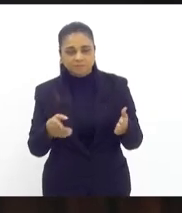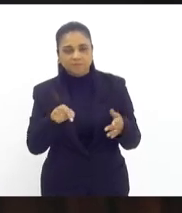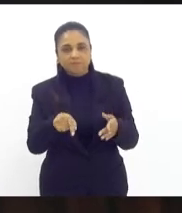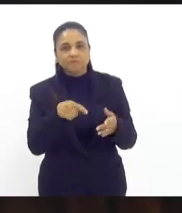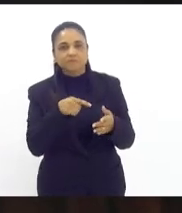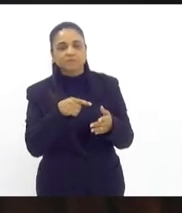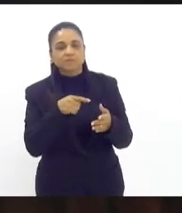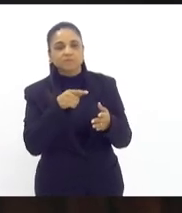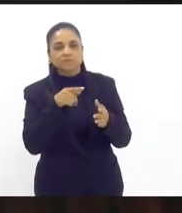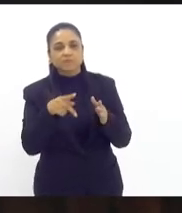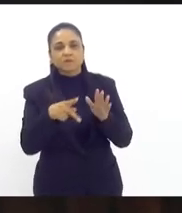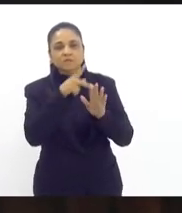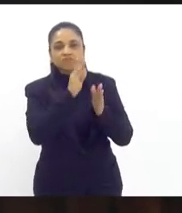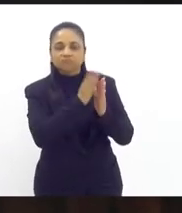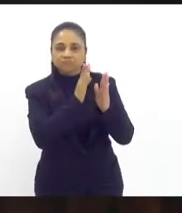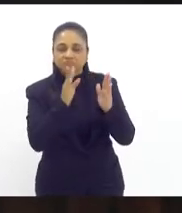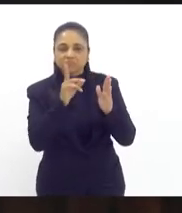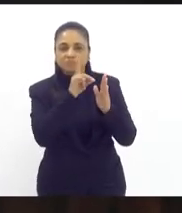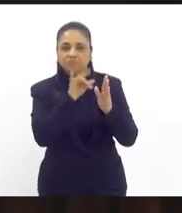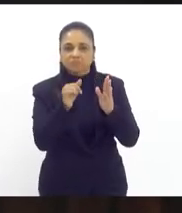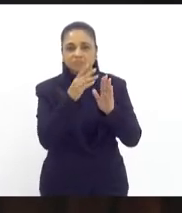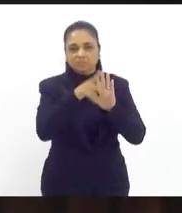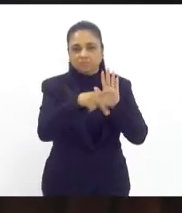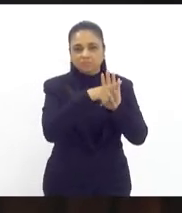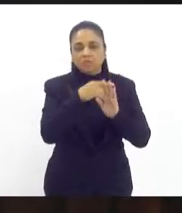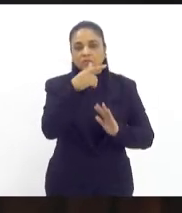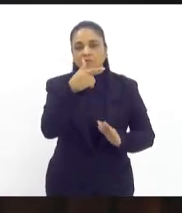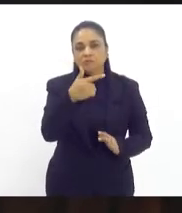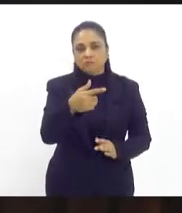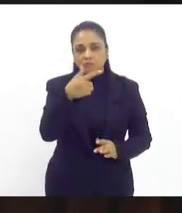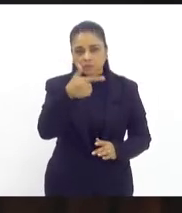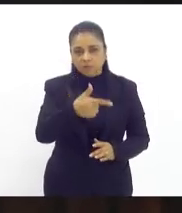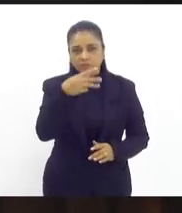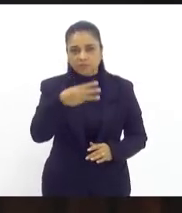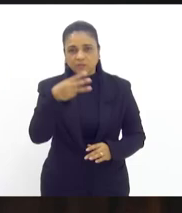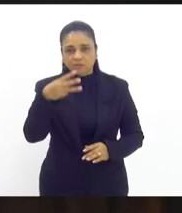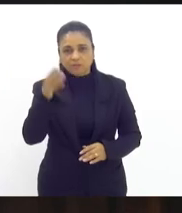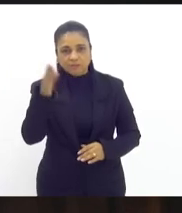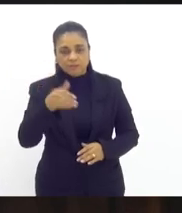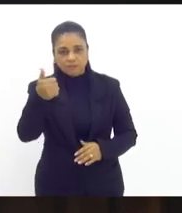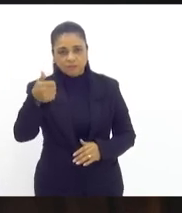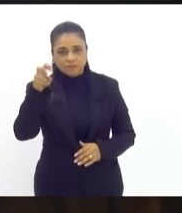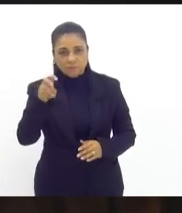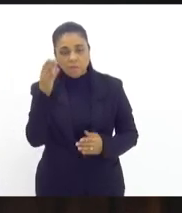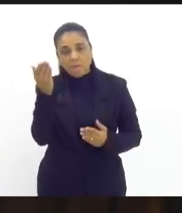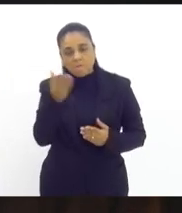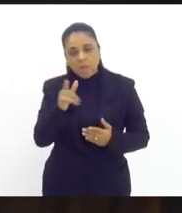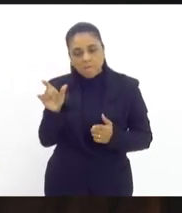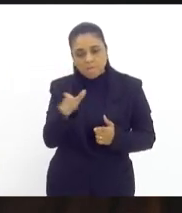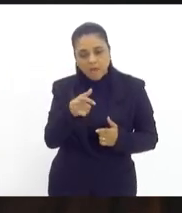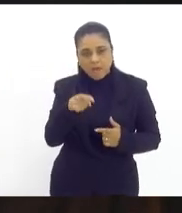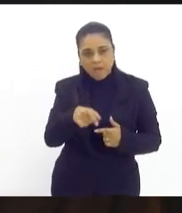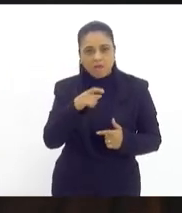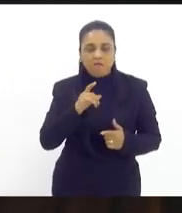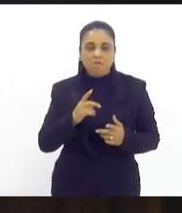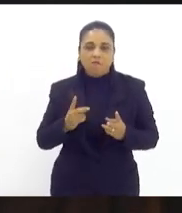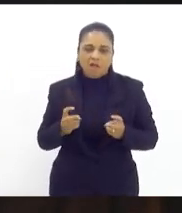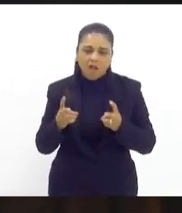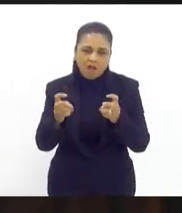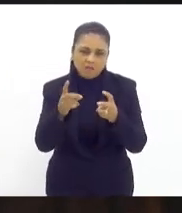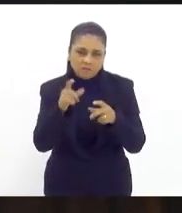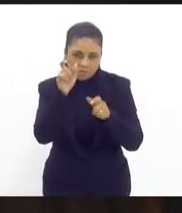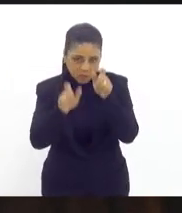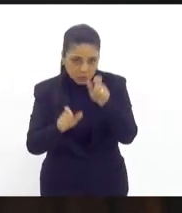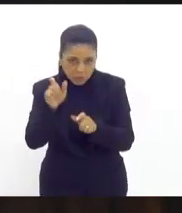a mesa no ar do dia do projeto de lei 233 2015 institui o pagamento de meia-entrada para portadores de câncer nos estabelecimentos que